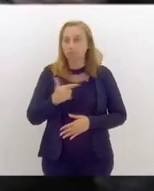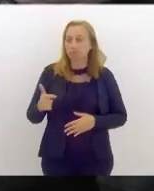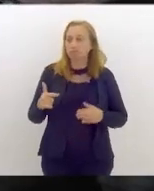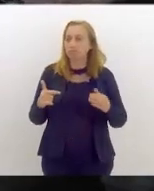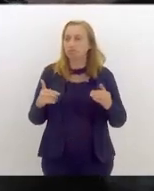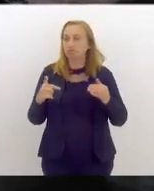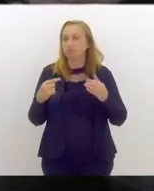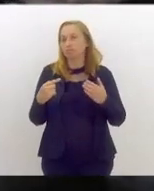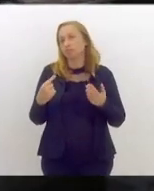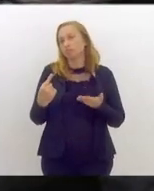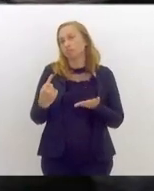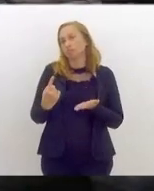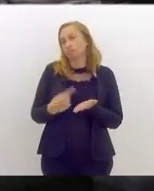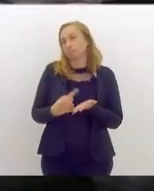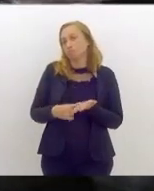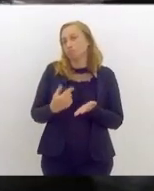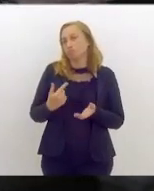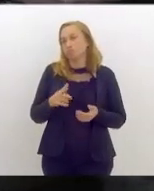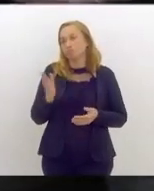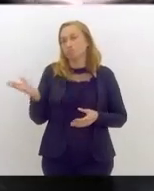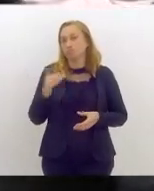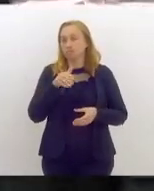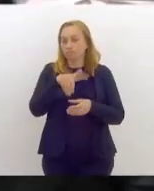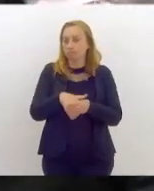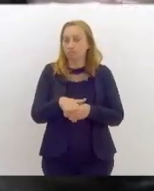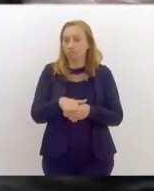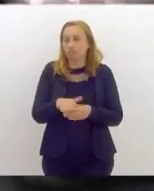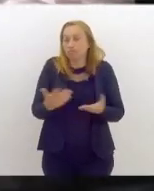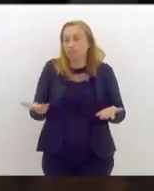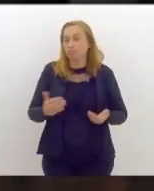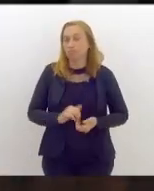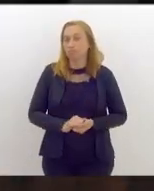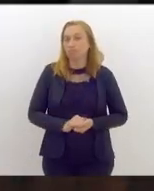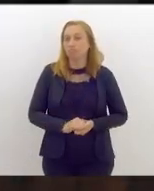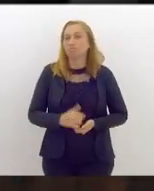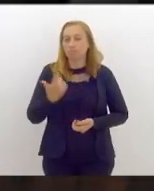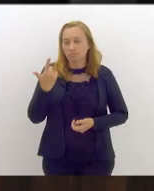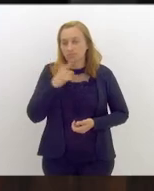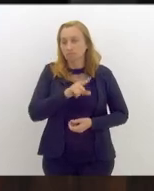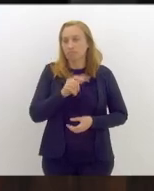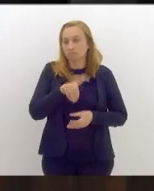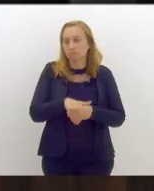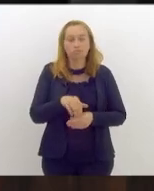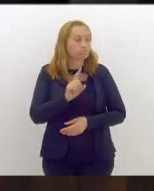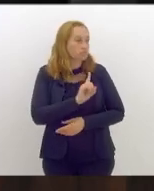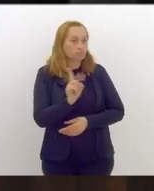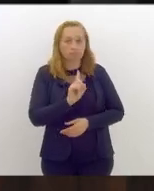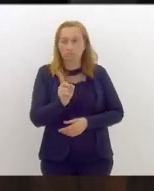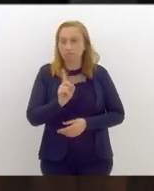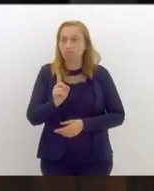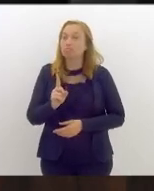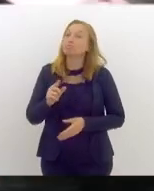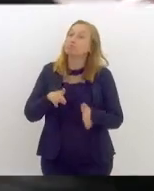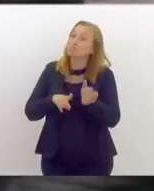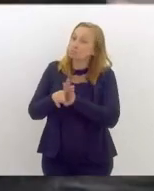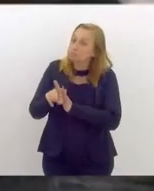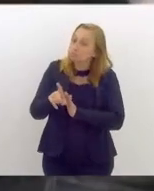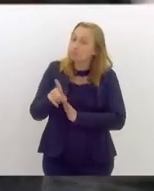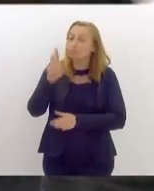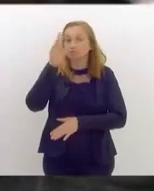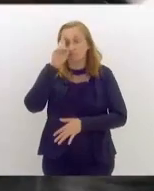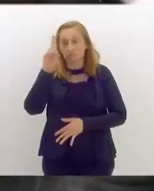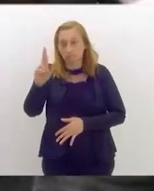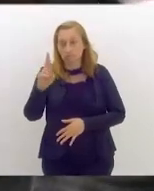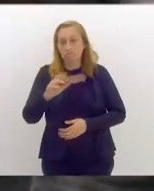Vamos botar para botar você quer ganhar a votação Não não eu tô perguntando ao senhor